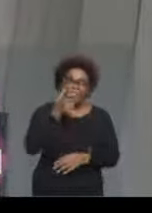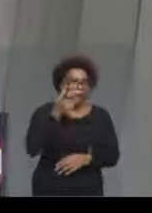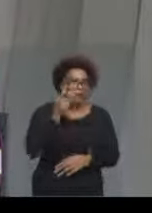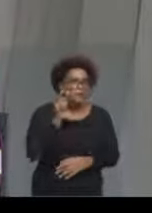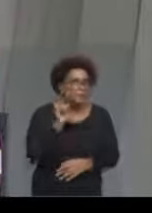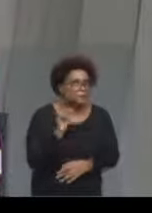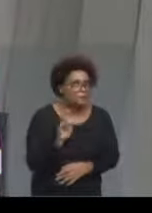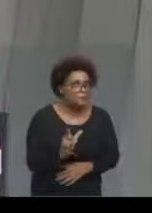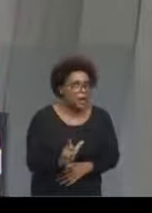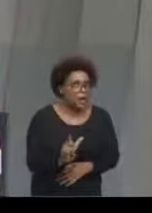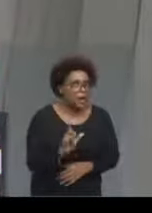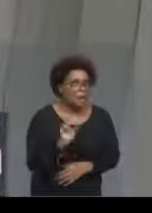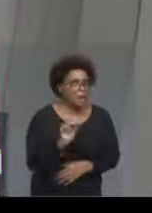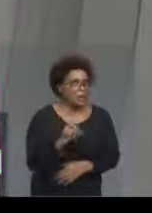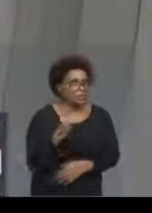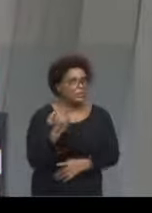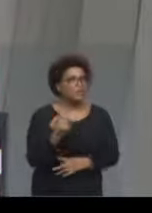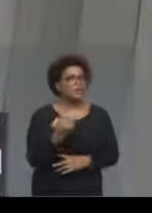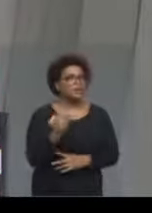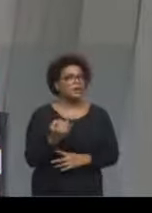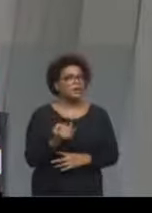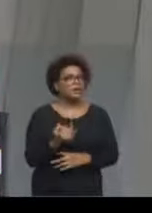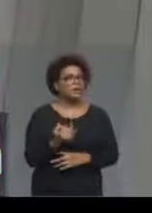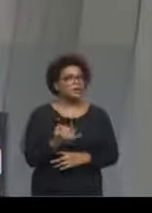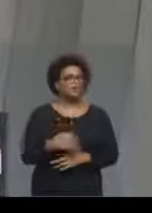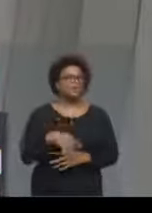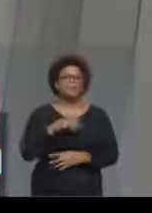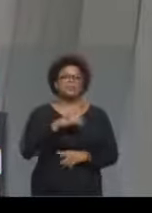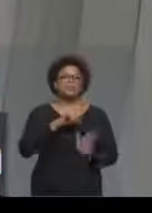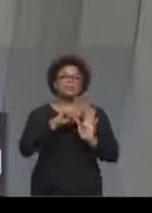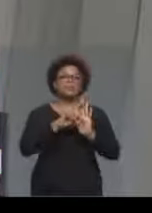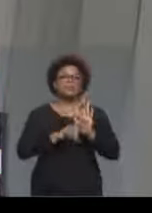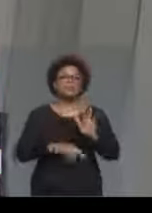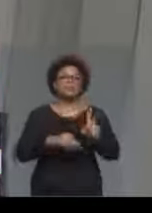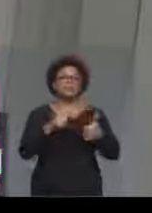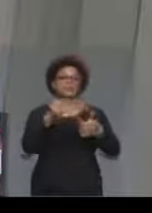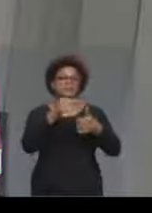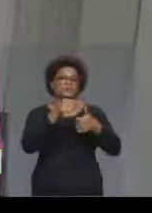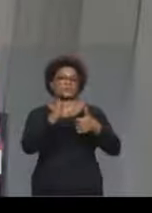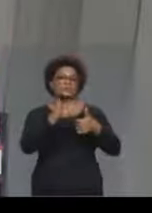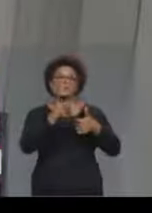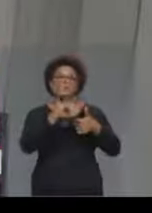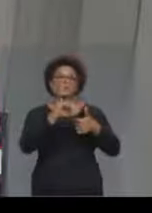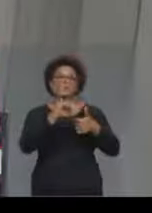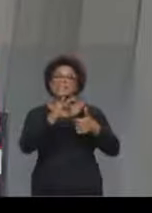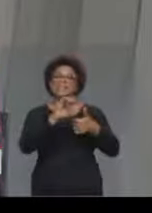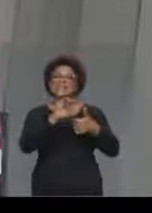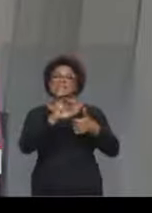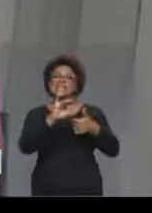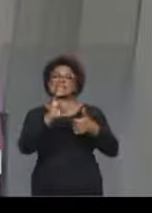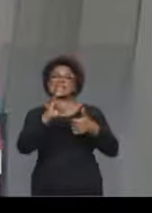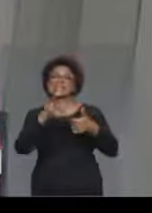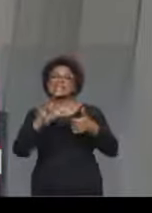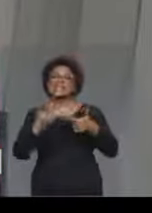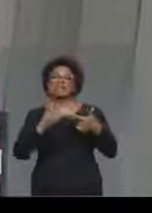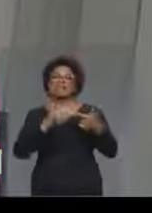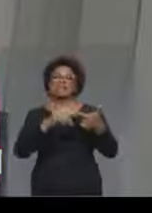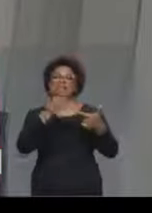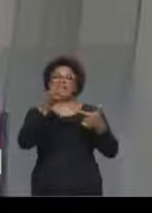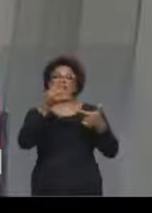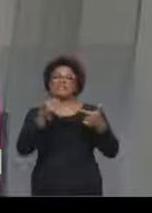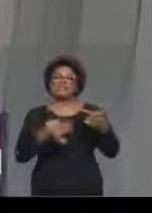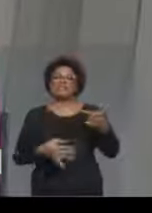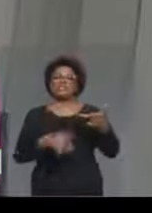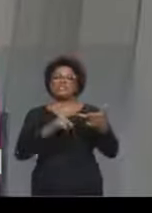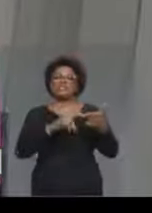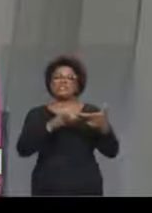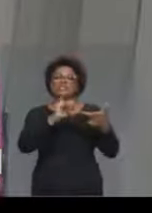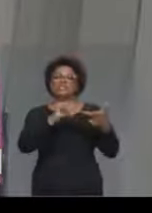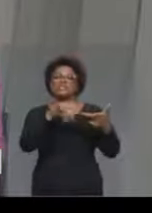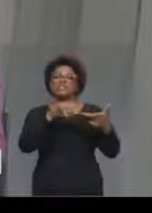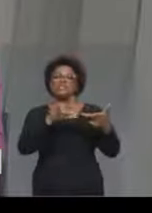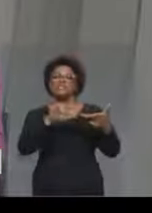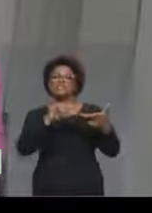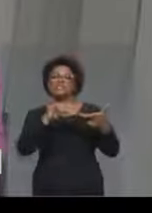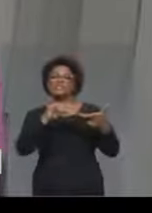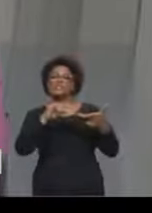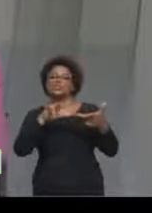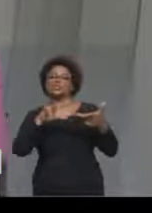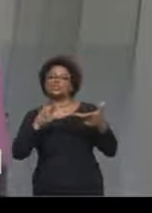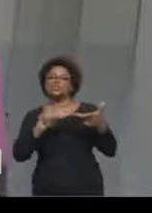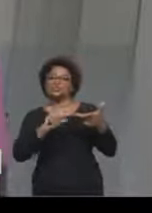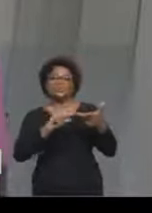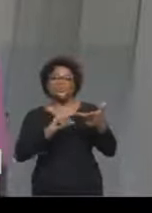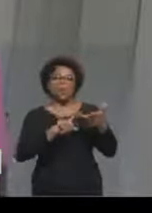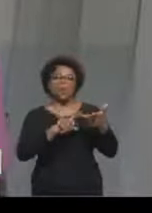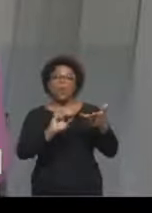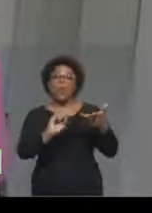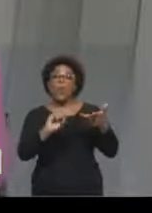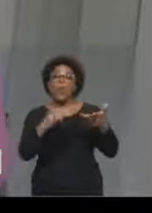texto dissertativo, narrativo, descritivo, injuntivo ou prescritivo. Cada um